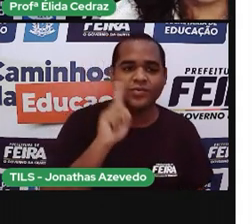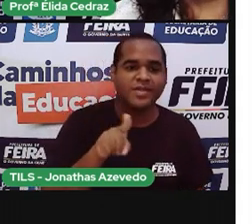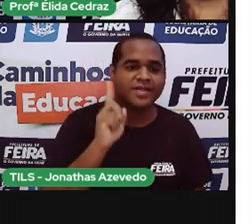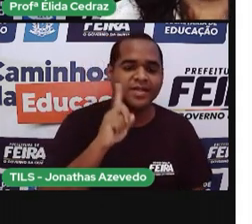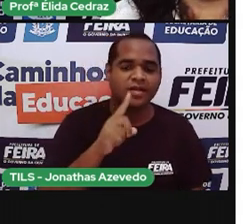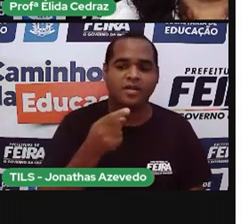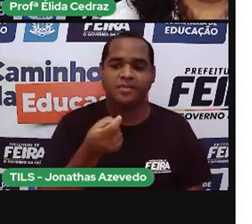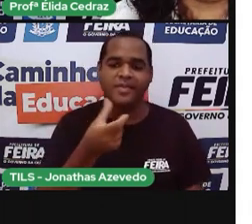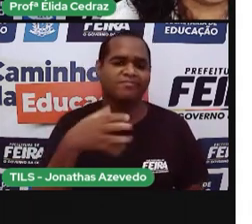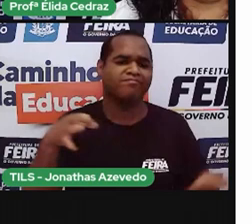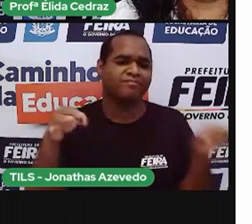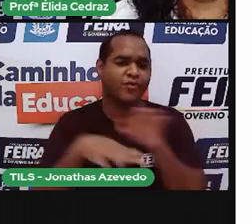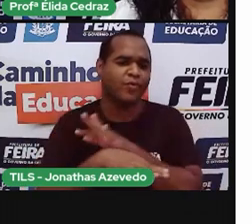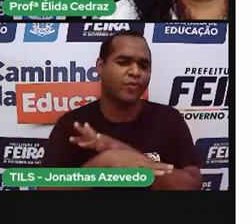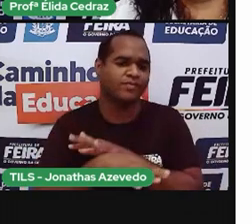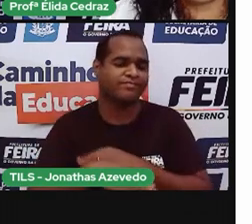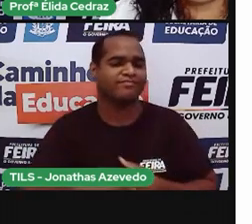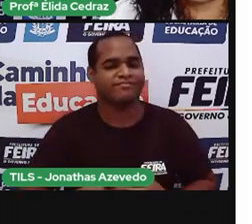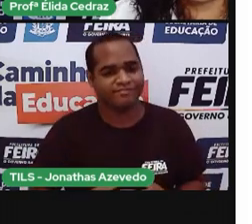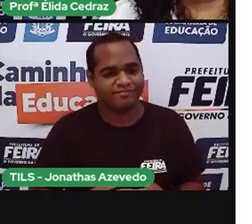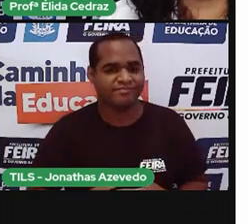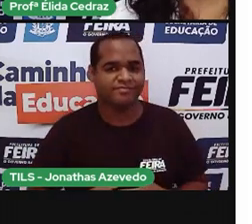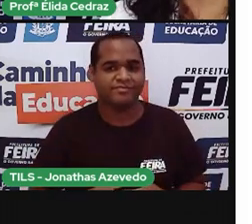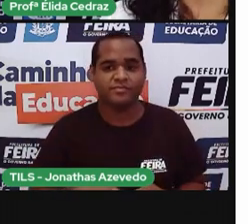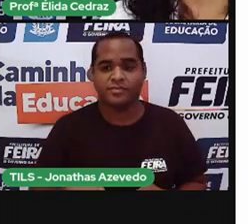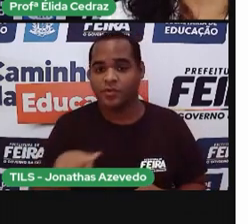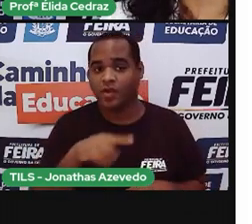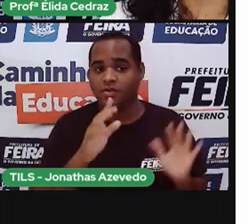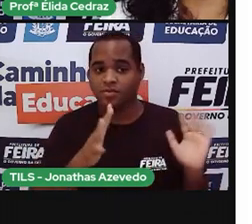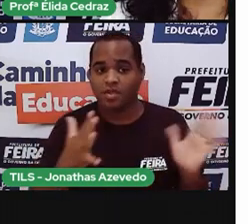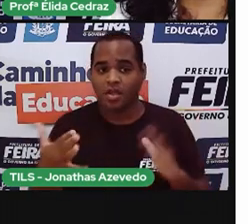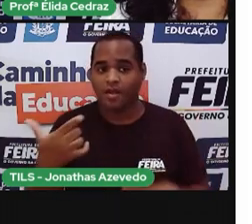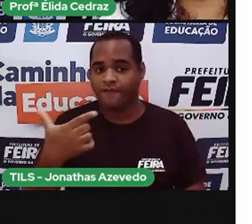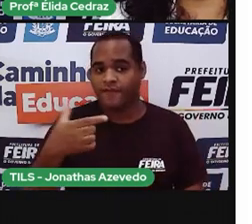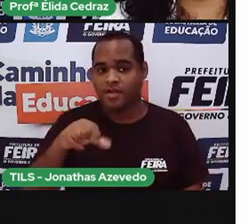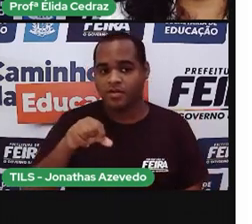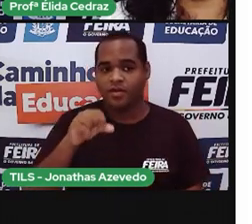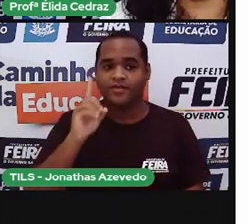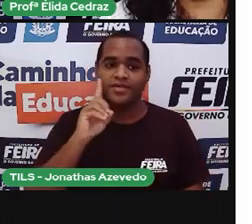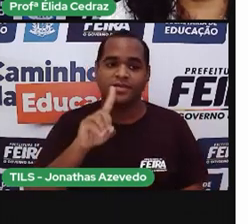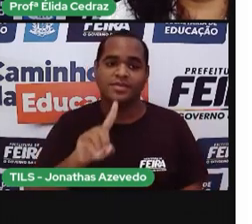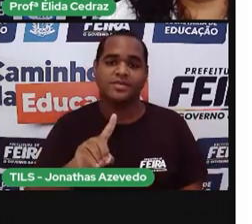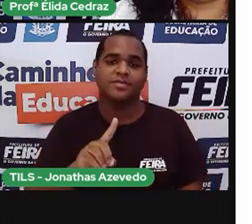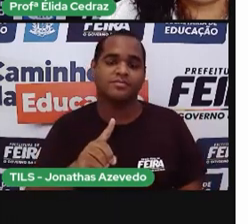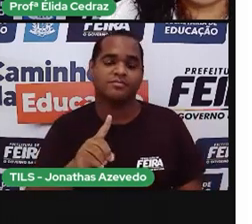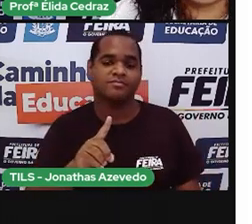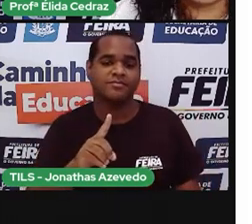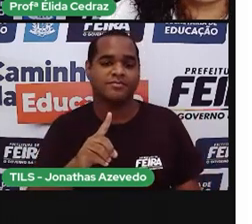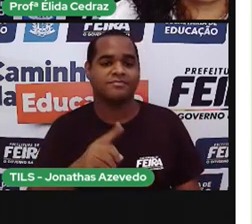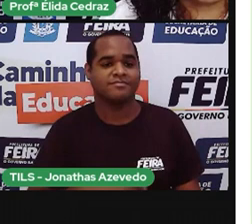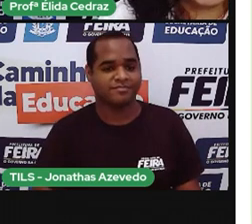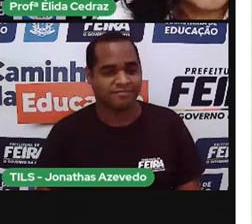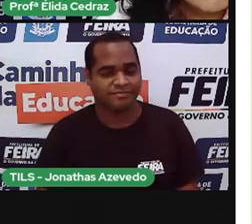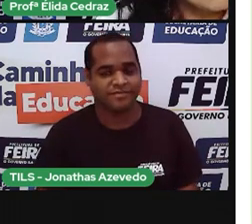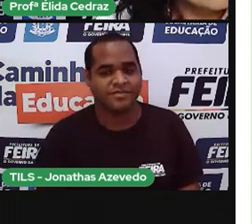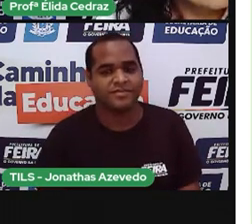esse mês acabar, porque nós já passamos 29 dias desse mês.